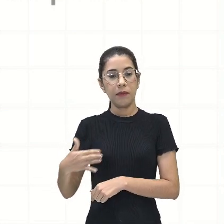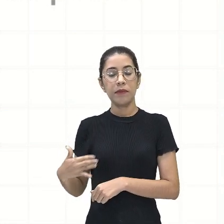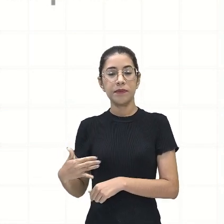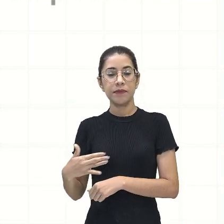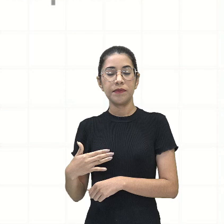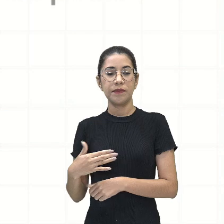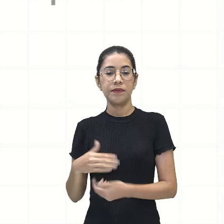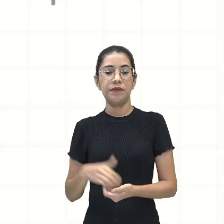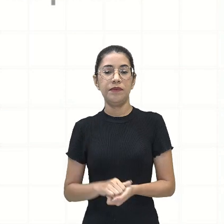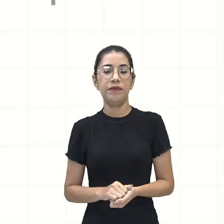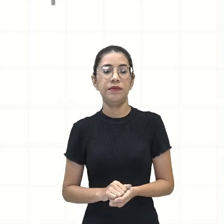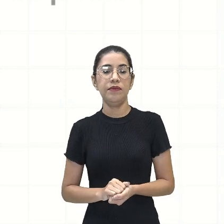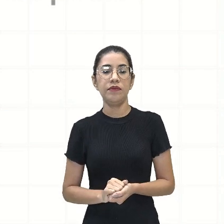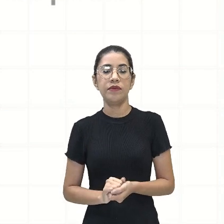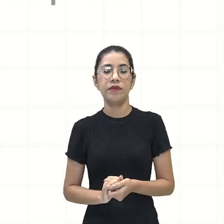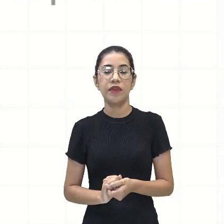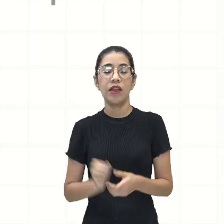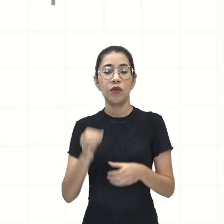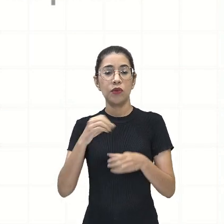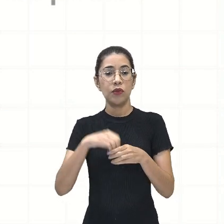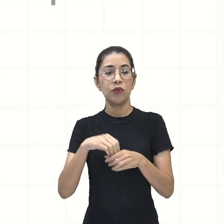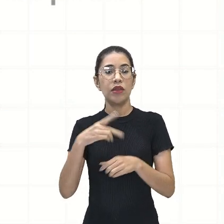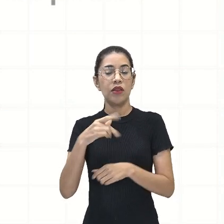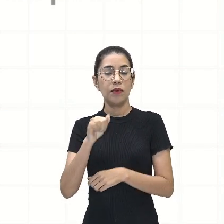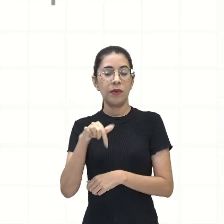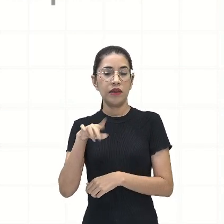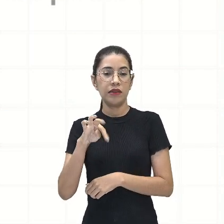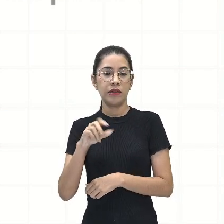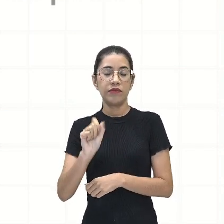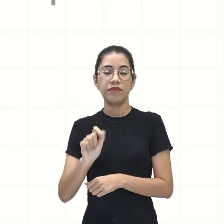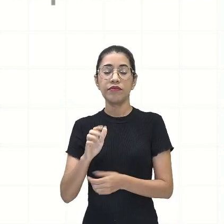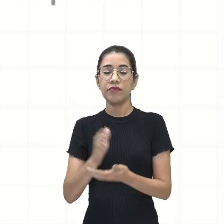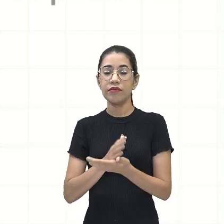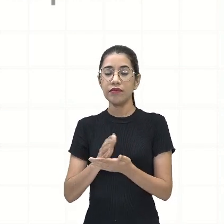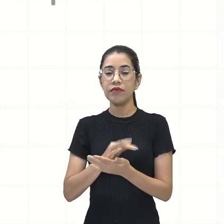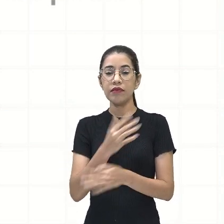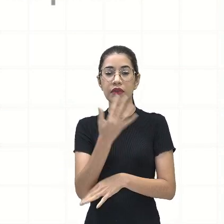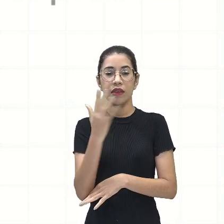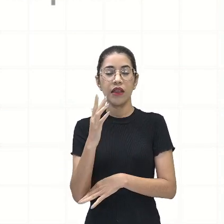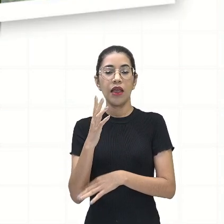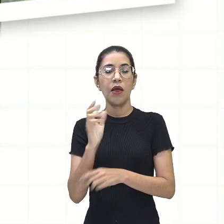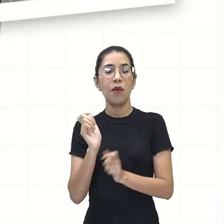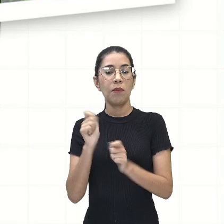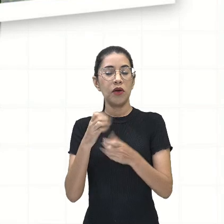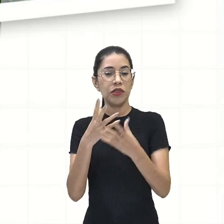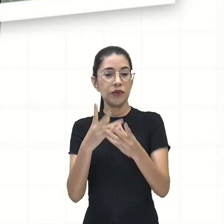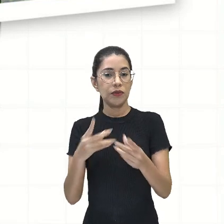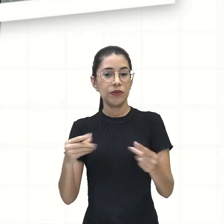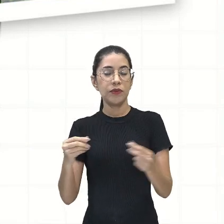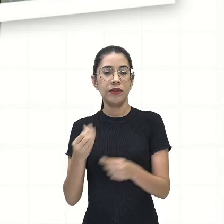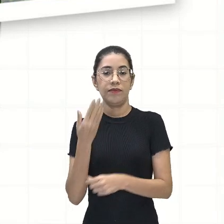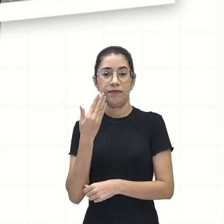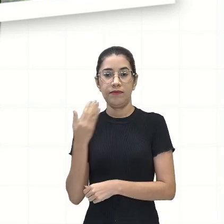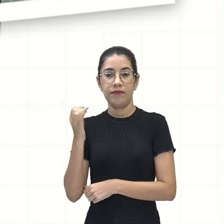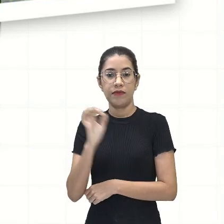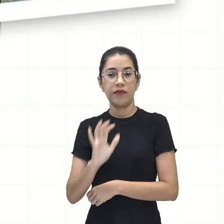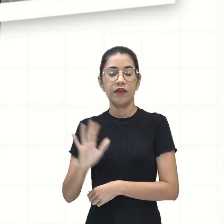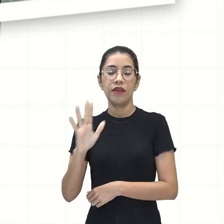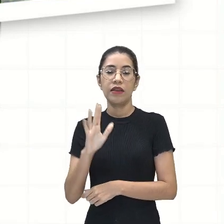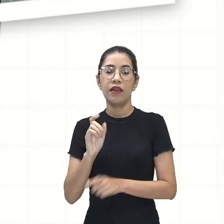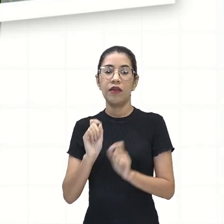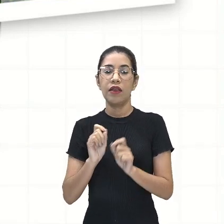a vegetação do Pantanal, sendo algumas delas que estão em risco de extinção. E aí a gente dá uma olhada aí, né,